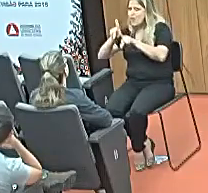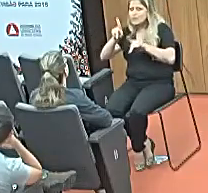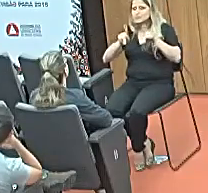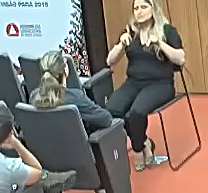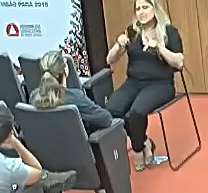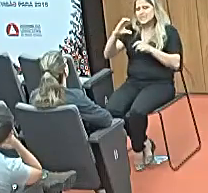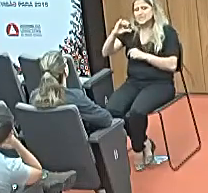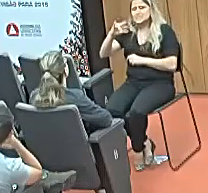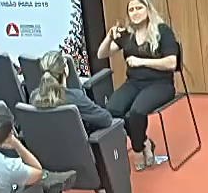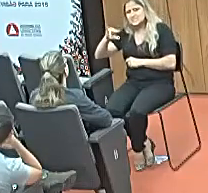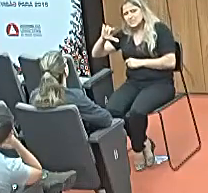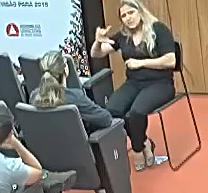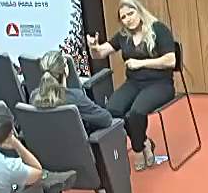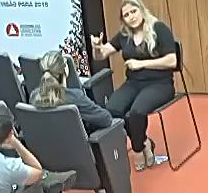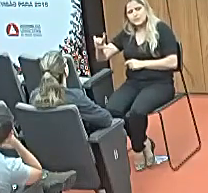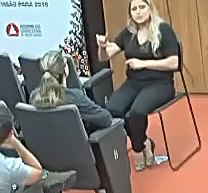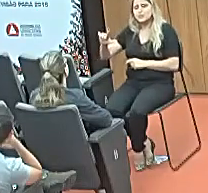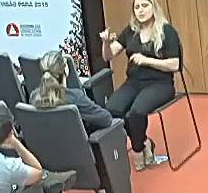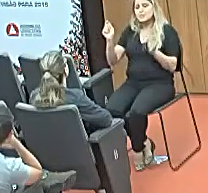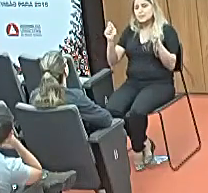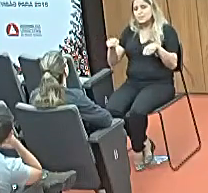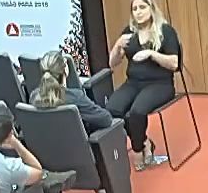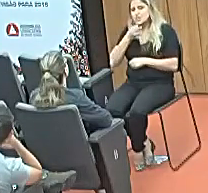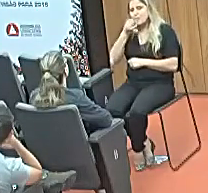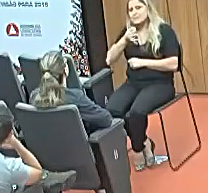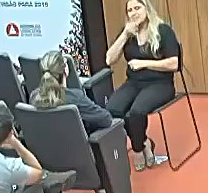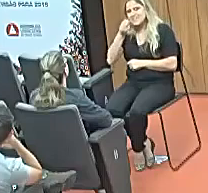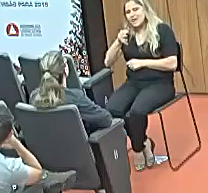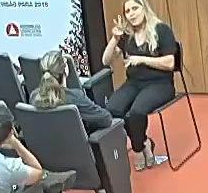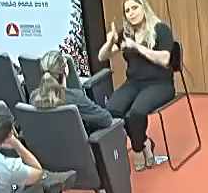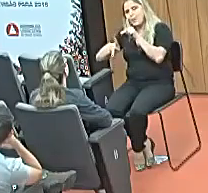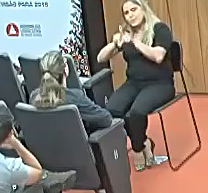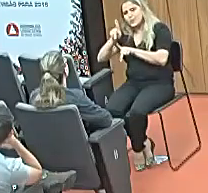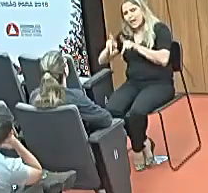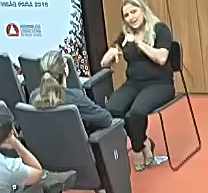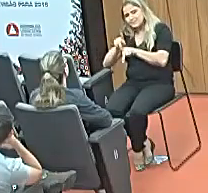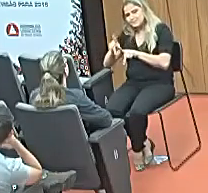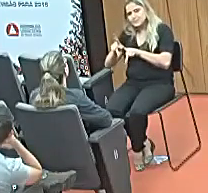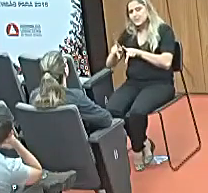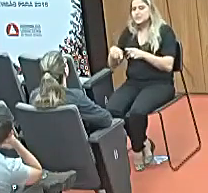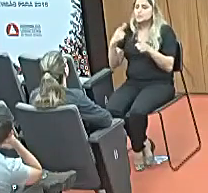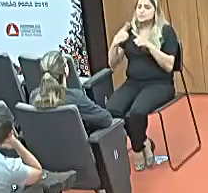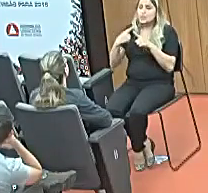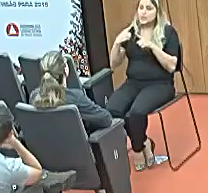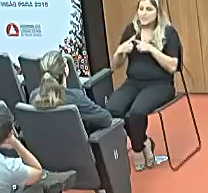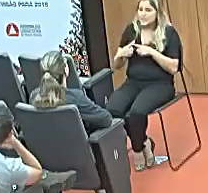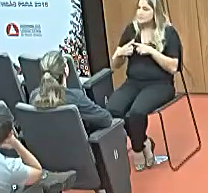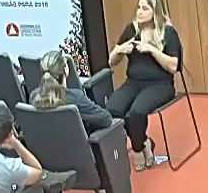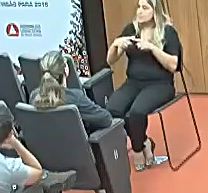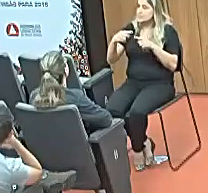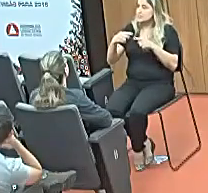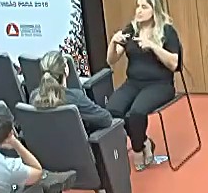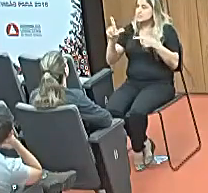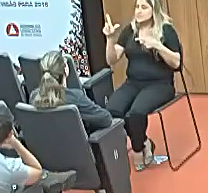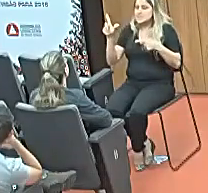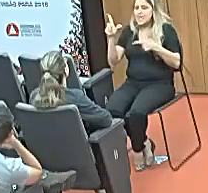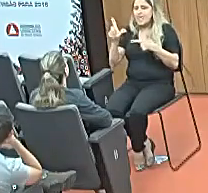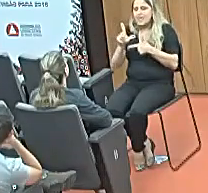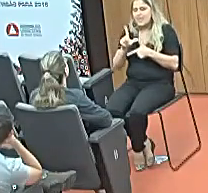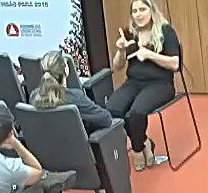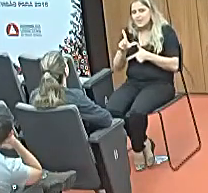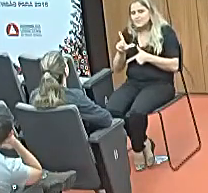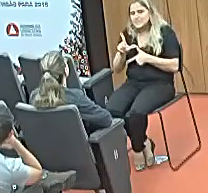disse no que tange à questão da da opinião popular porque num processo legislativo é fundamental que a sociedade seja é